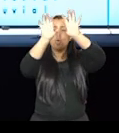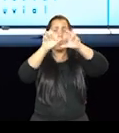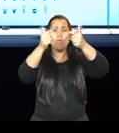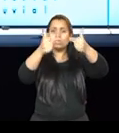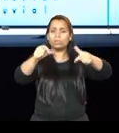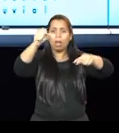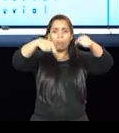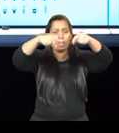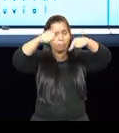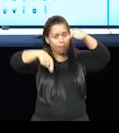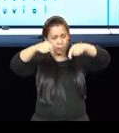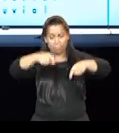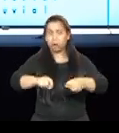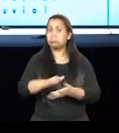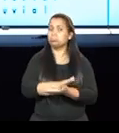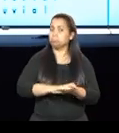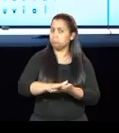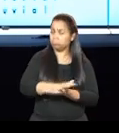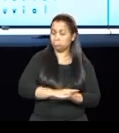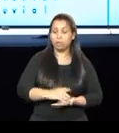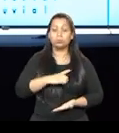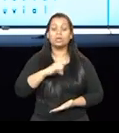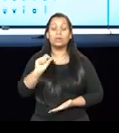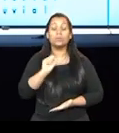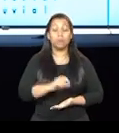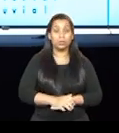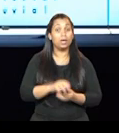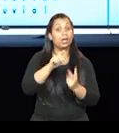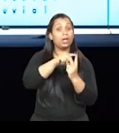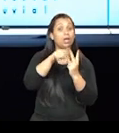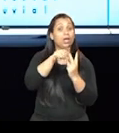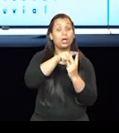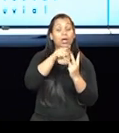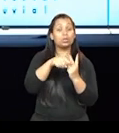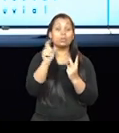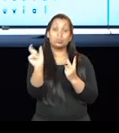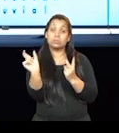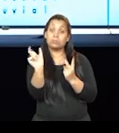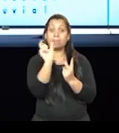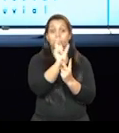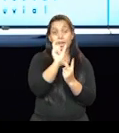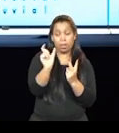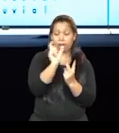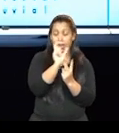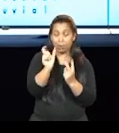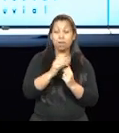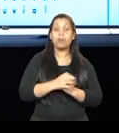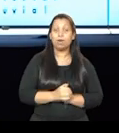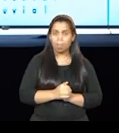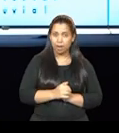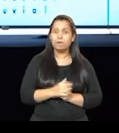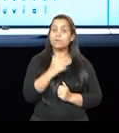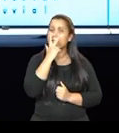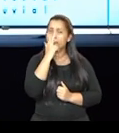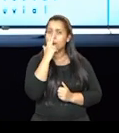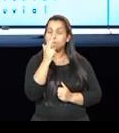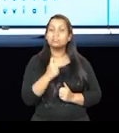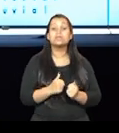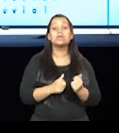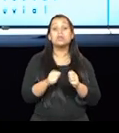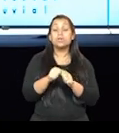as gotinhas caindo no rio. O que ele tem são duas palavras com a sonoridade muito parecidas que formam um